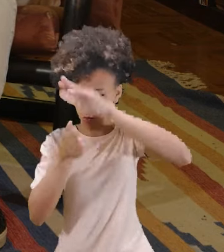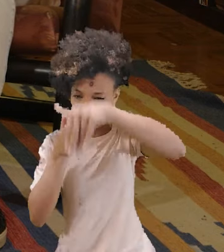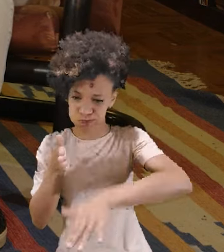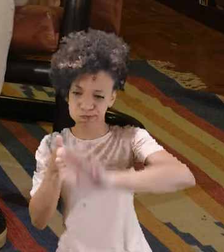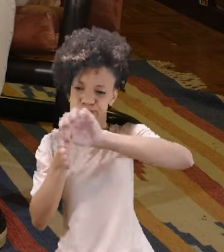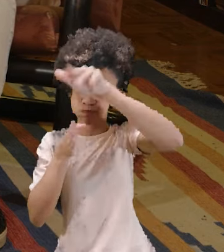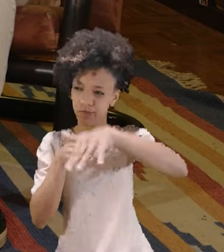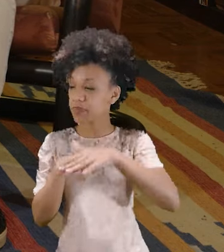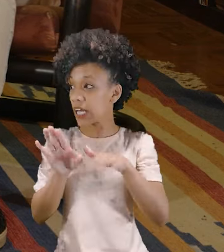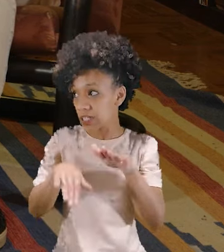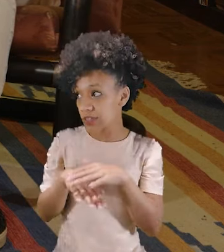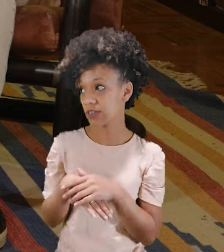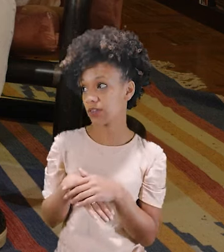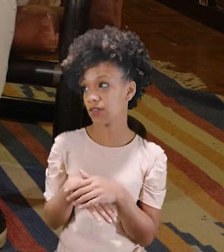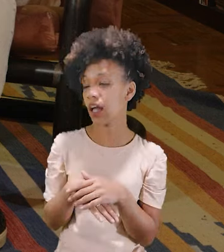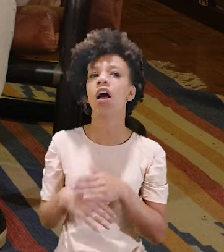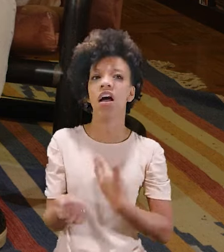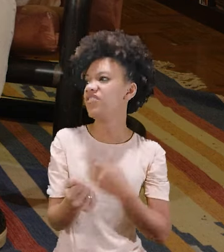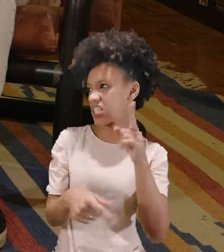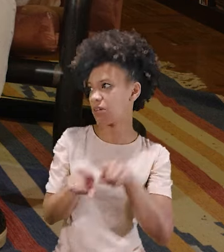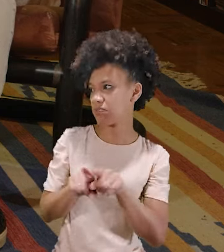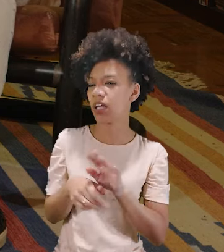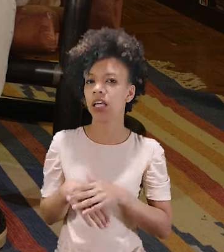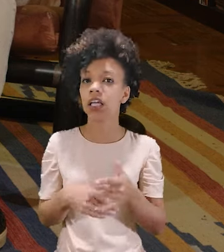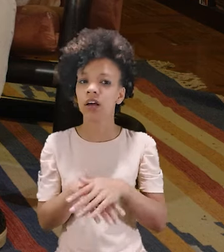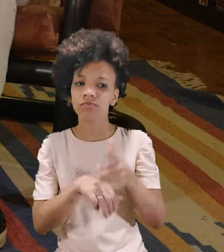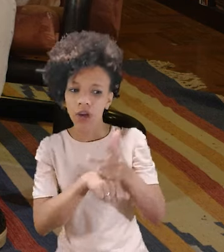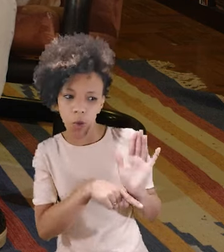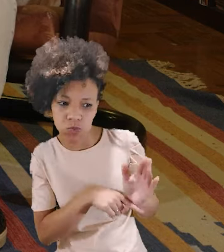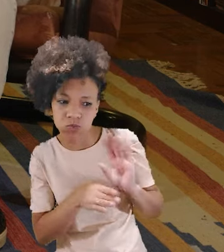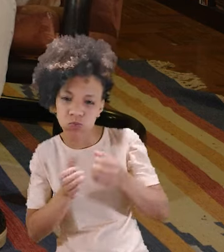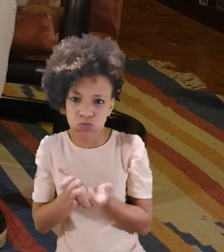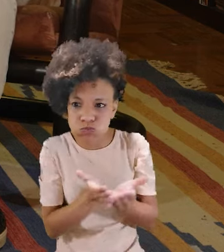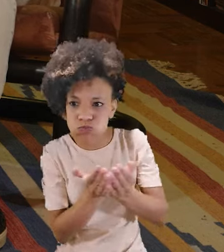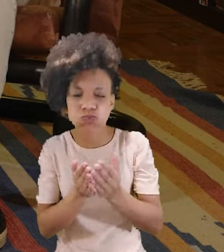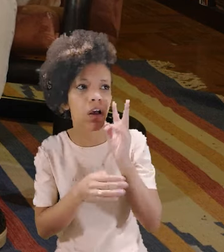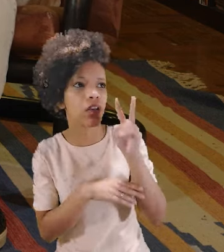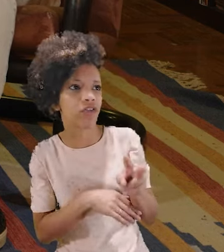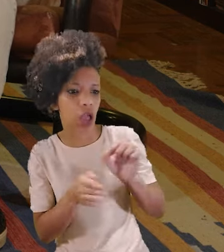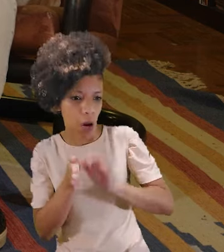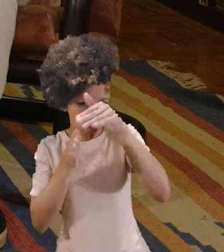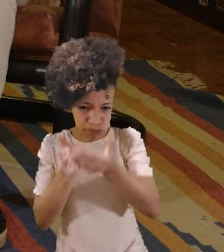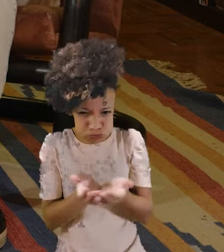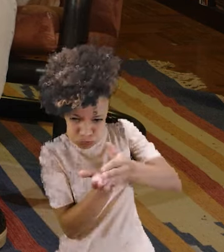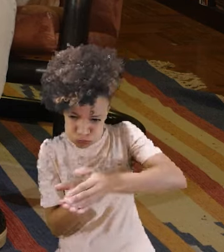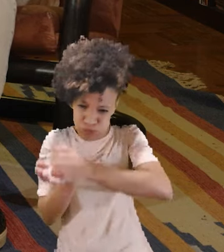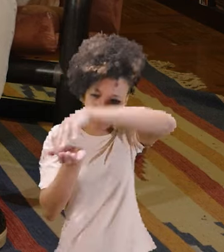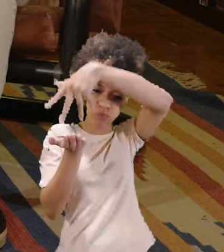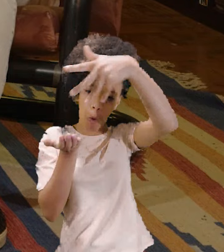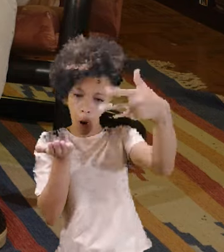de ondas gigantes sem geralmente vai quase sendo filmado nos navios né sim e aí eu já vi onda gigante tipo derrubando o